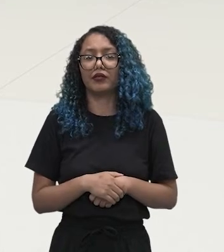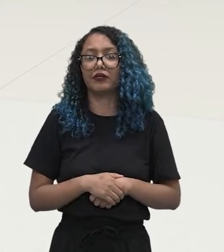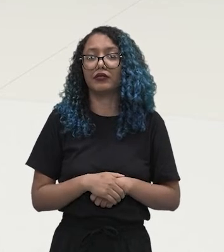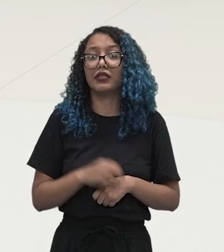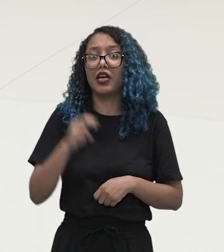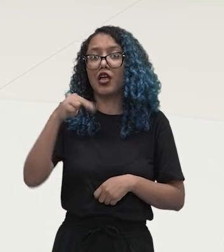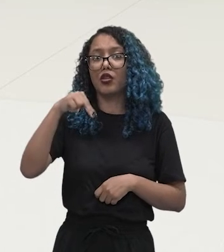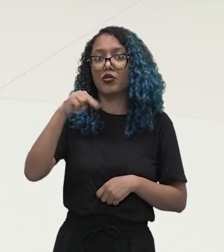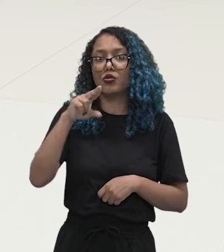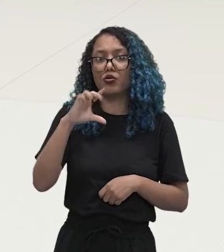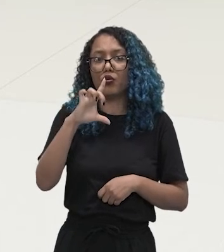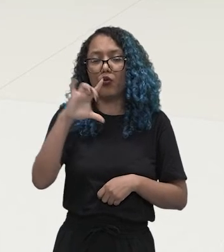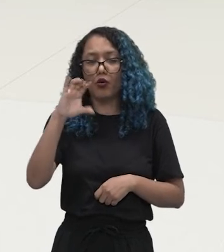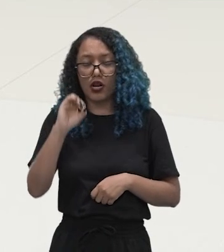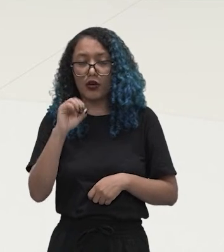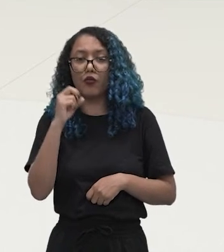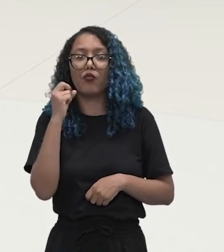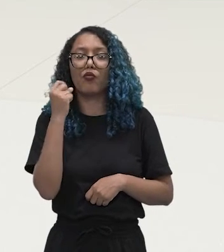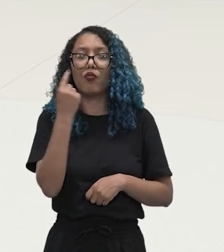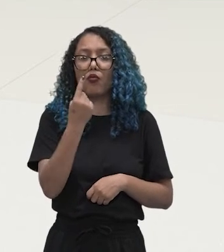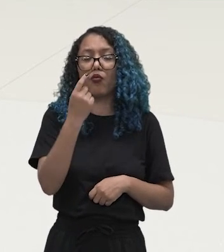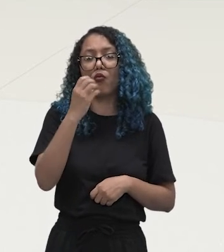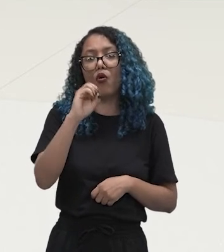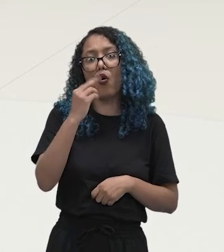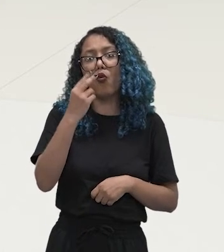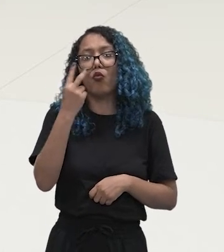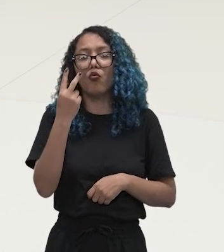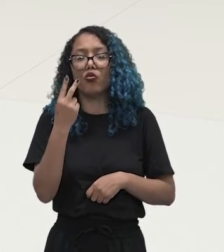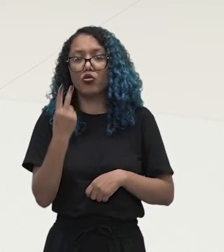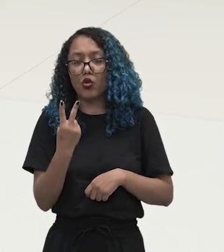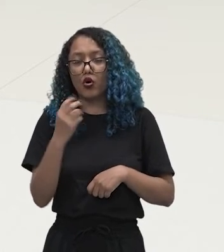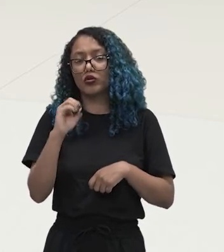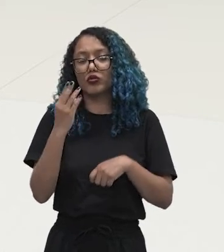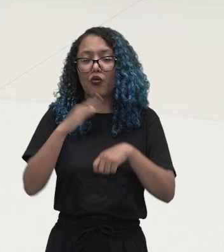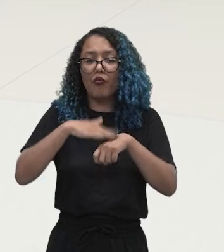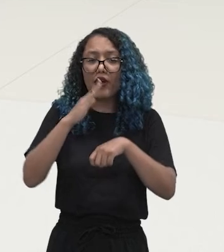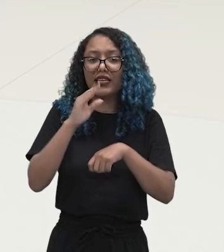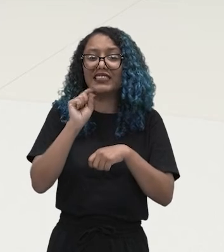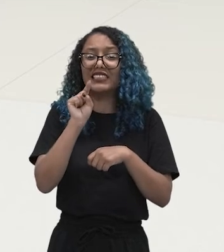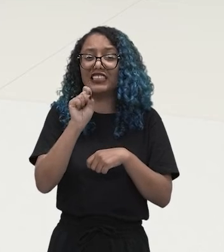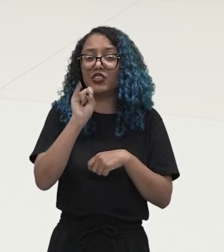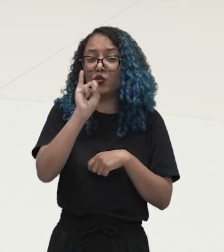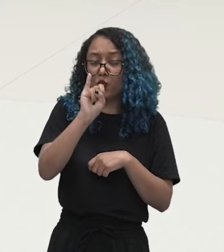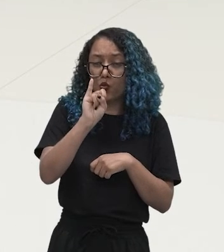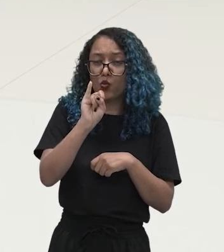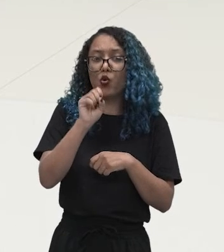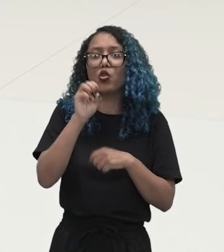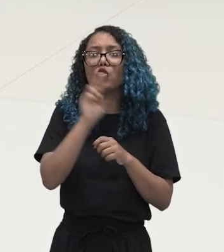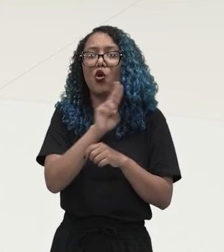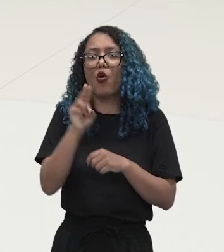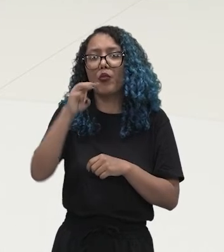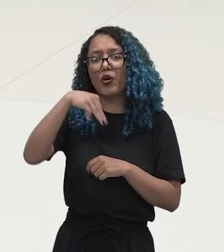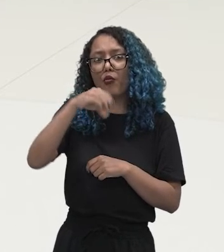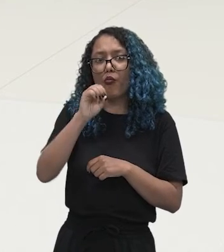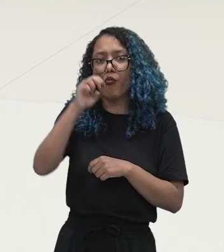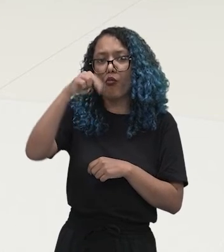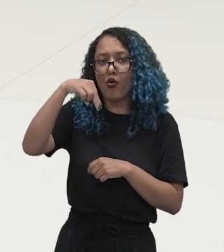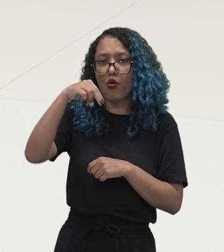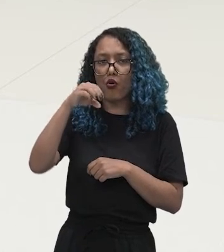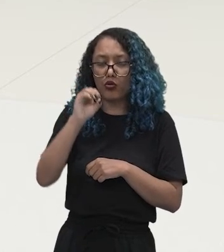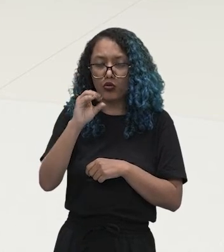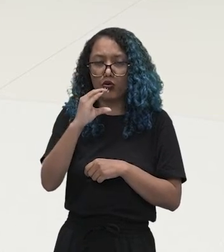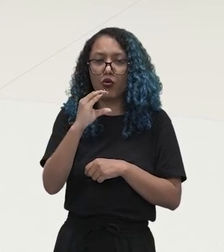um núcleo aromático, ela é chamada de mononuclear, um núcleo mononuclear, um núcleo aromático. E se